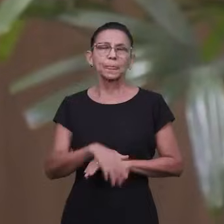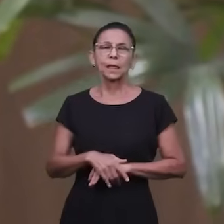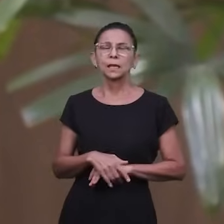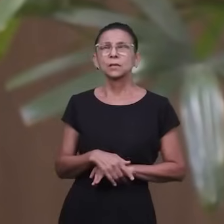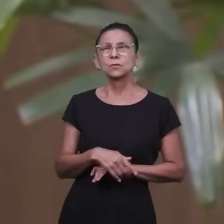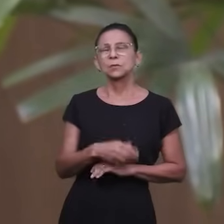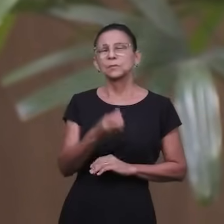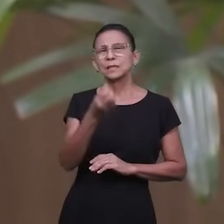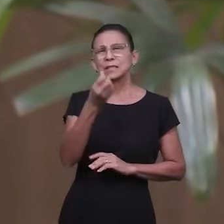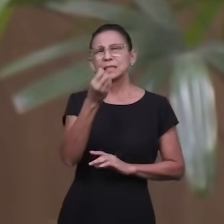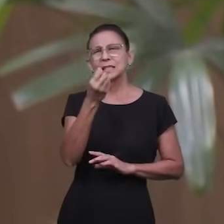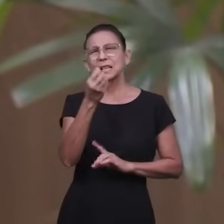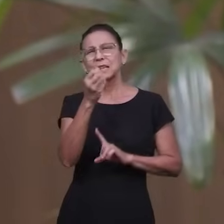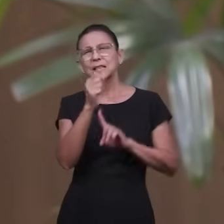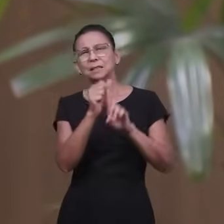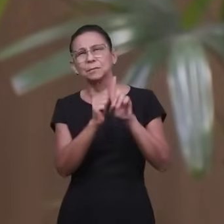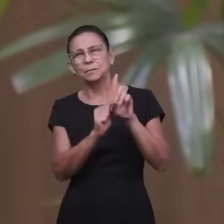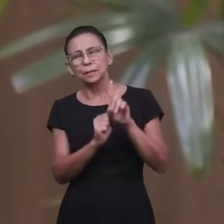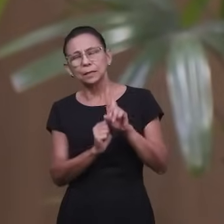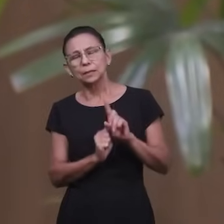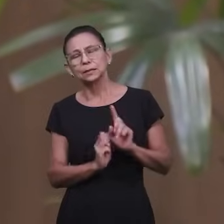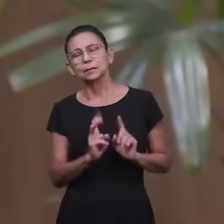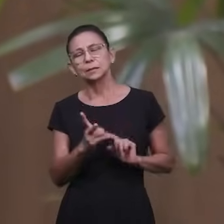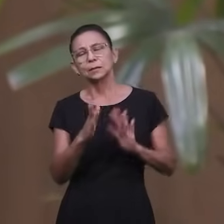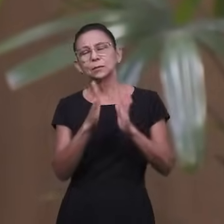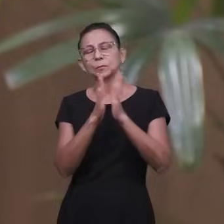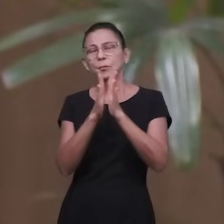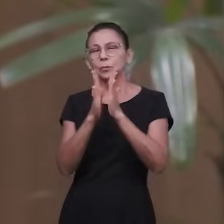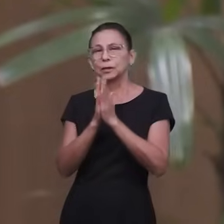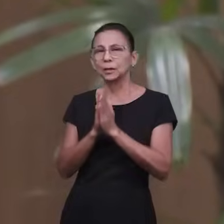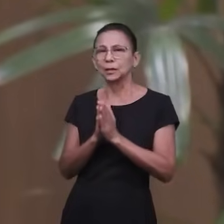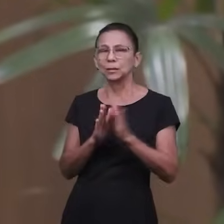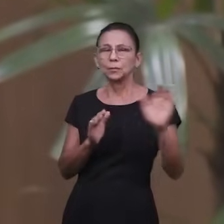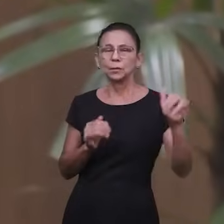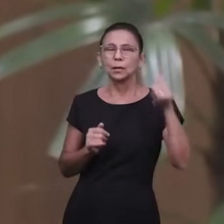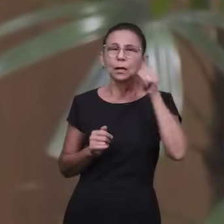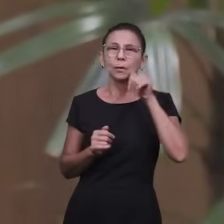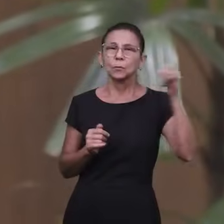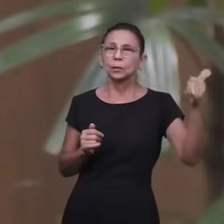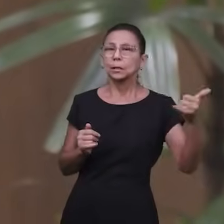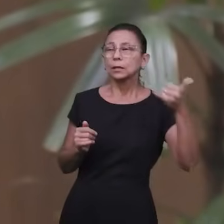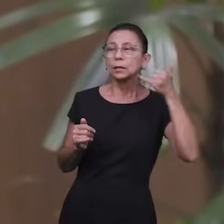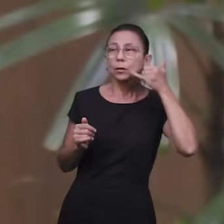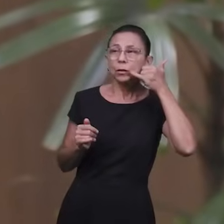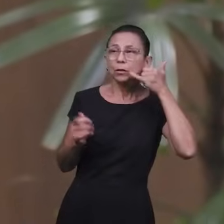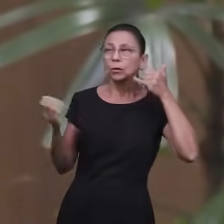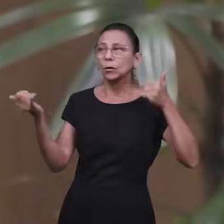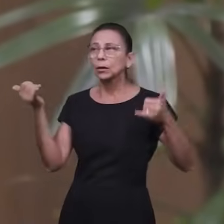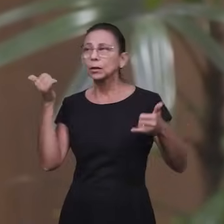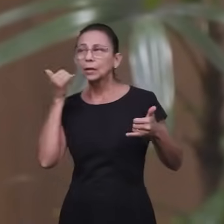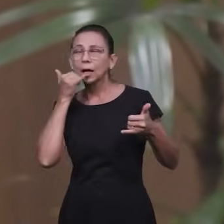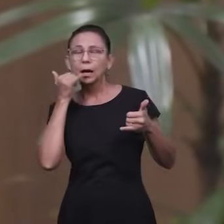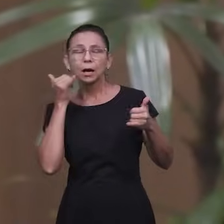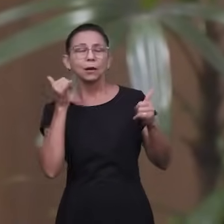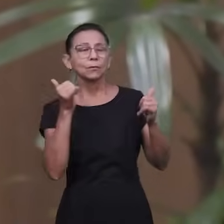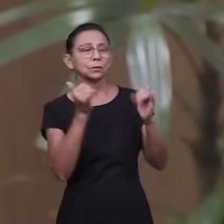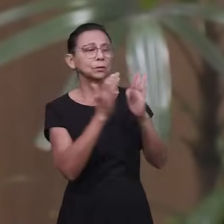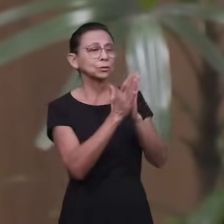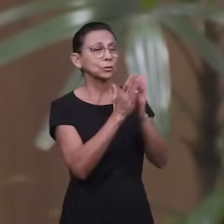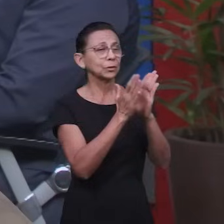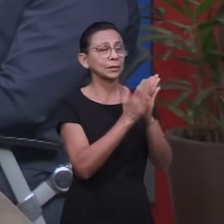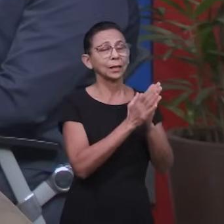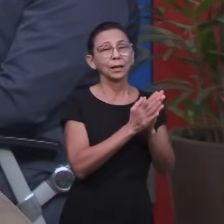entendia, orava, muita situação. Tinha hora que ela achava que não tinha solução porque não tinha recurso